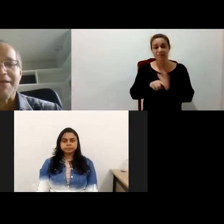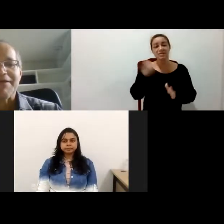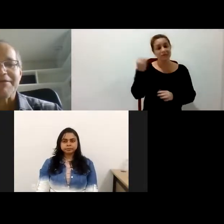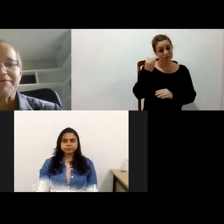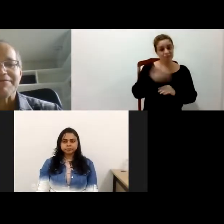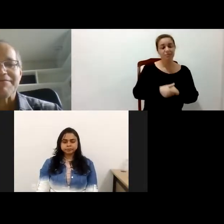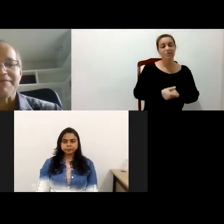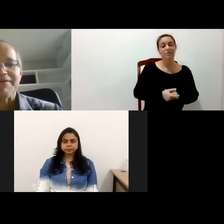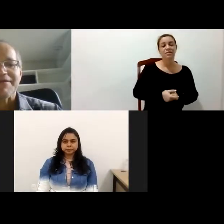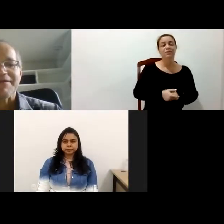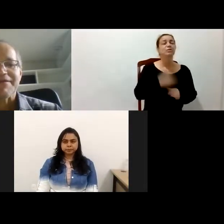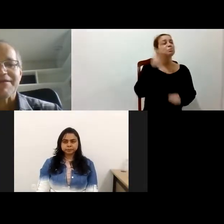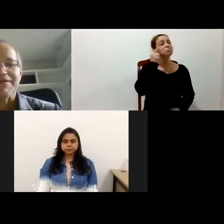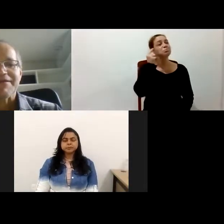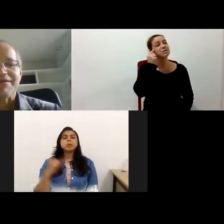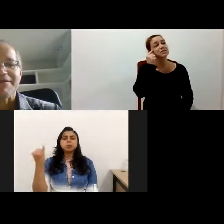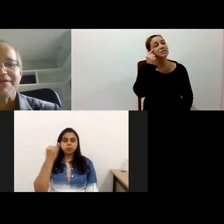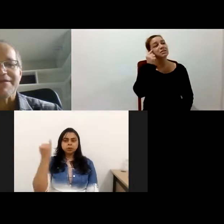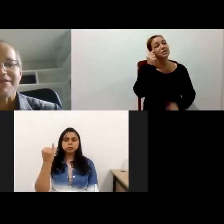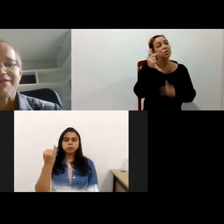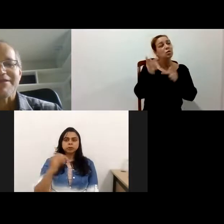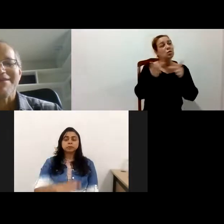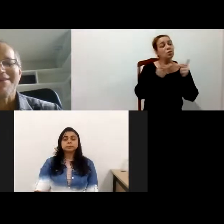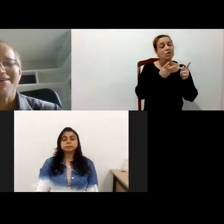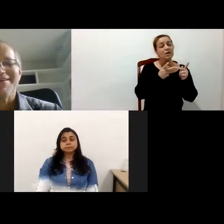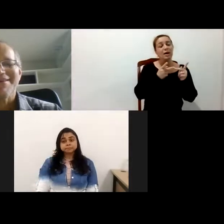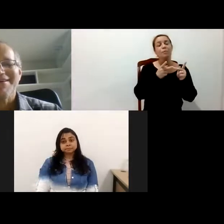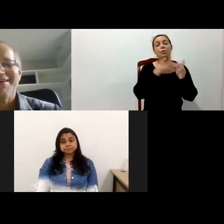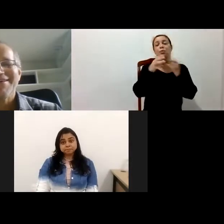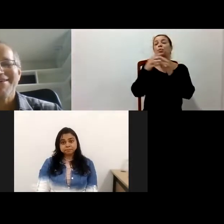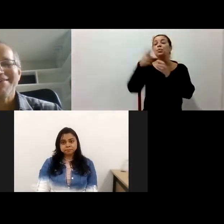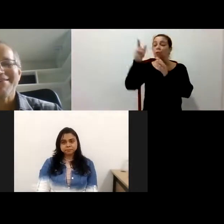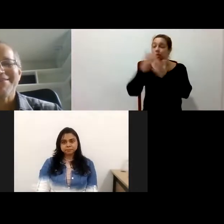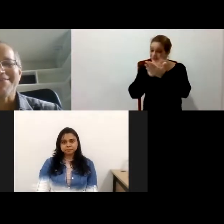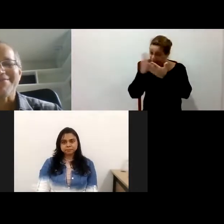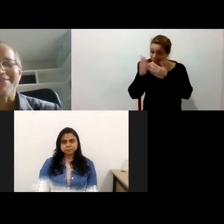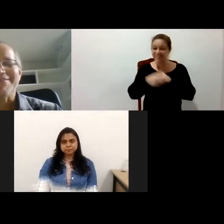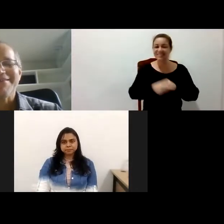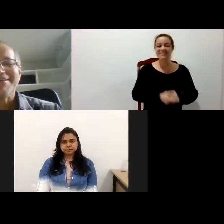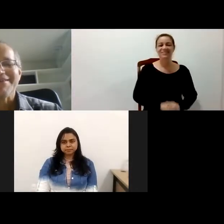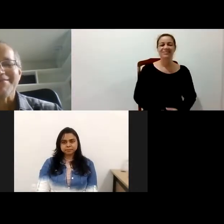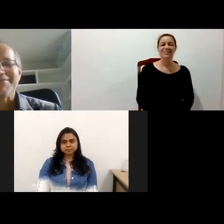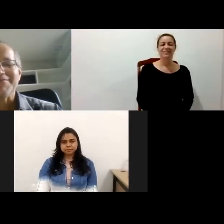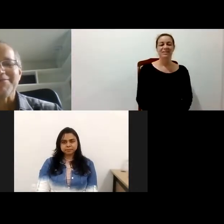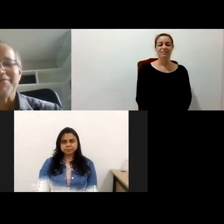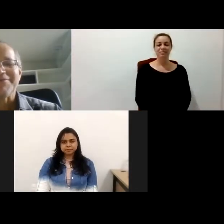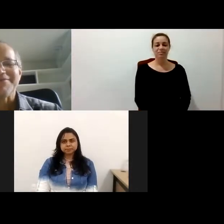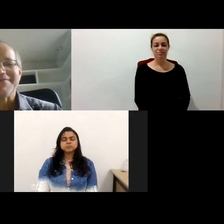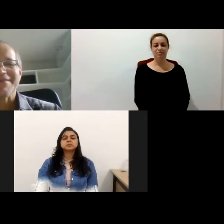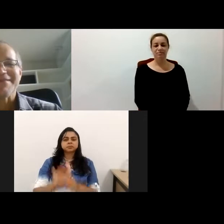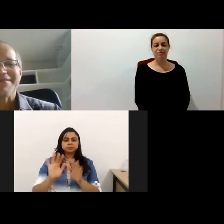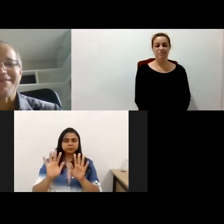até já pensando em convidá-la para falar para a próxima turma. Falei com ela. Isso. Muito